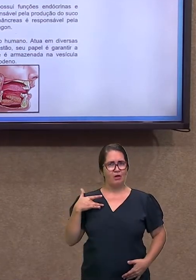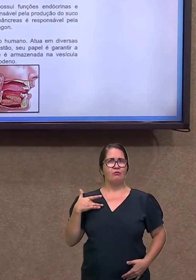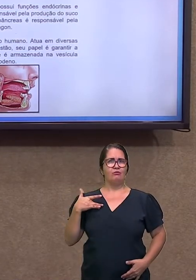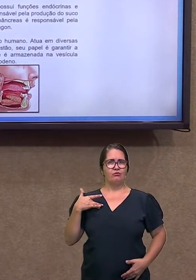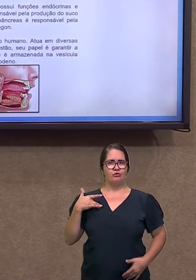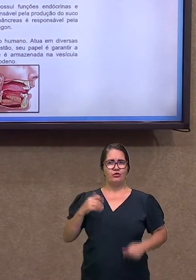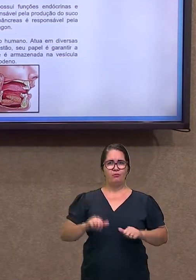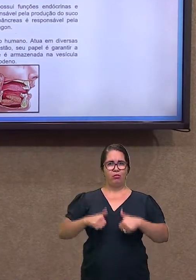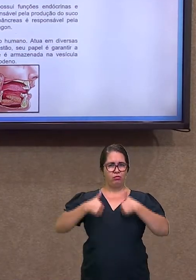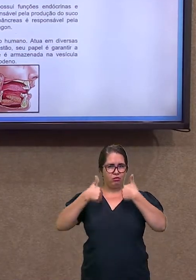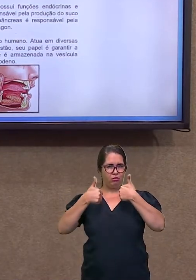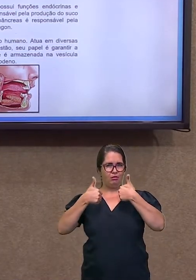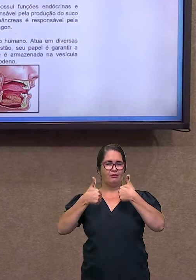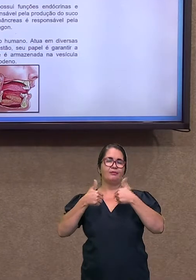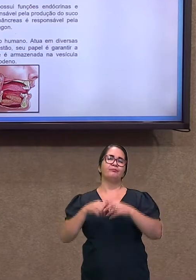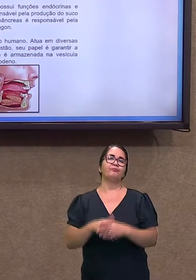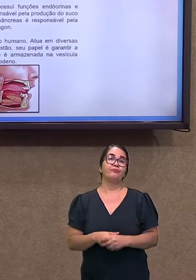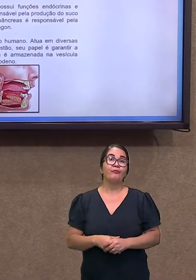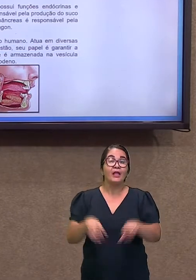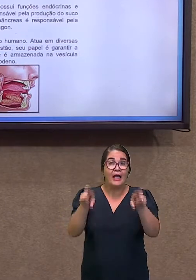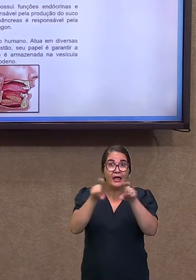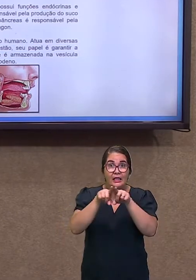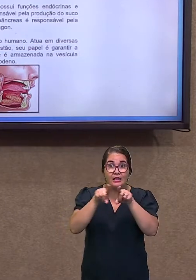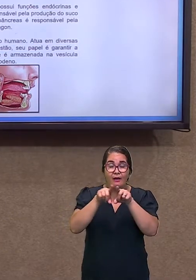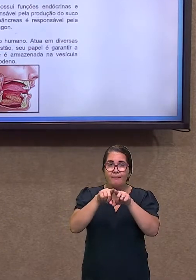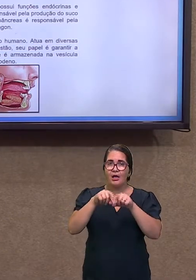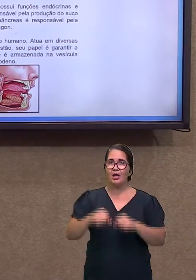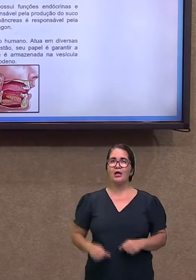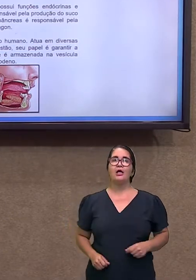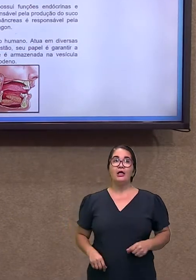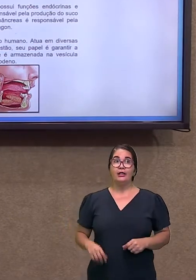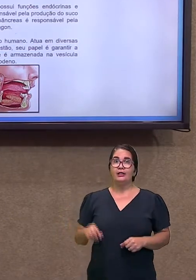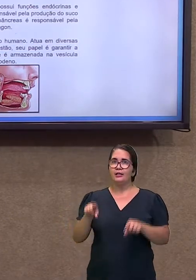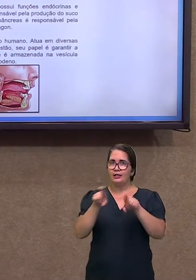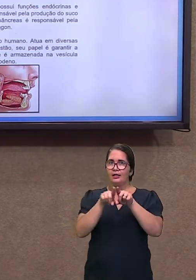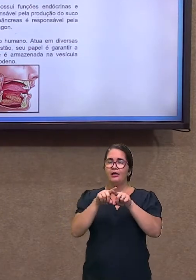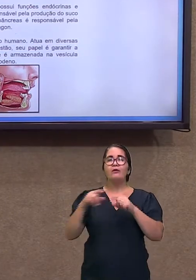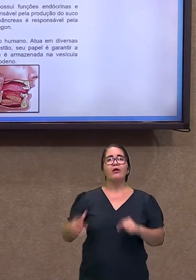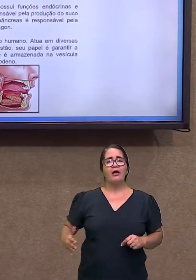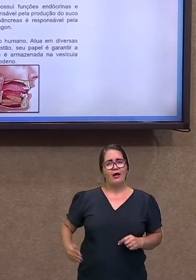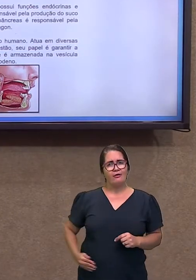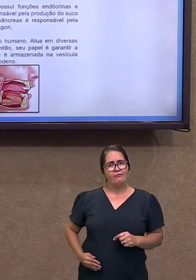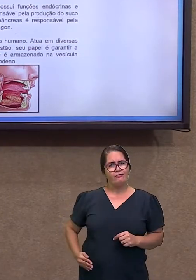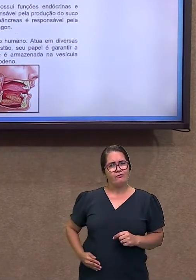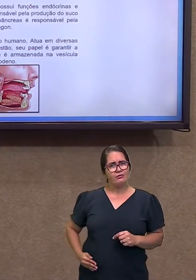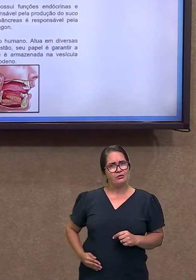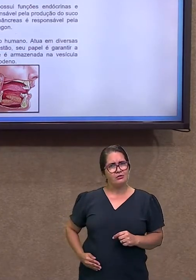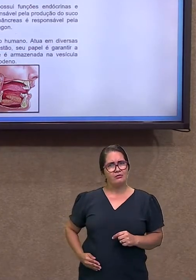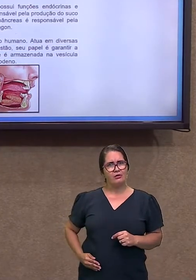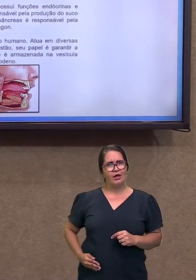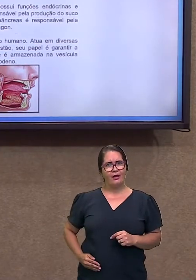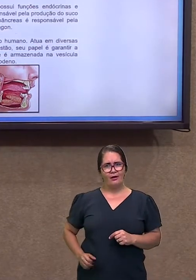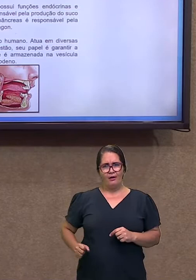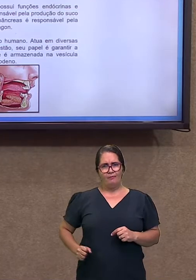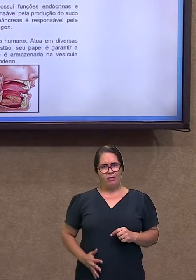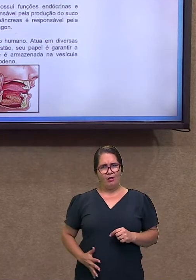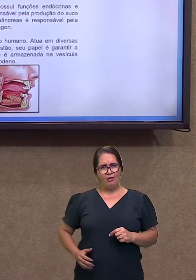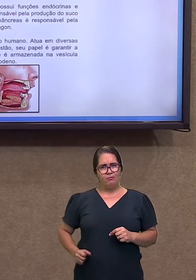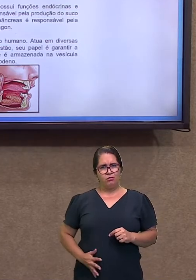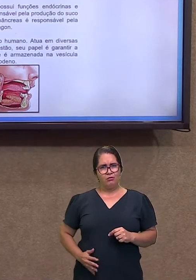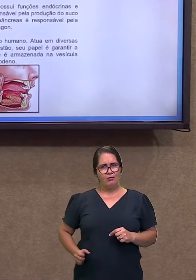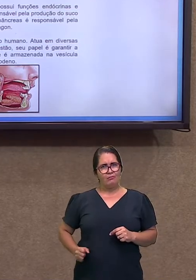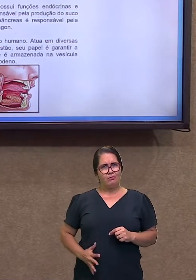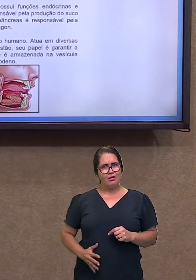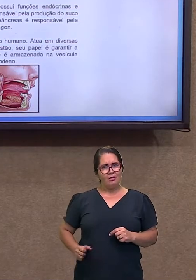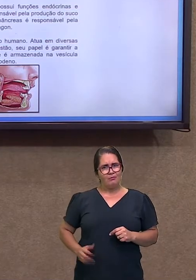vesícula biliar. A vesícula biliar, ela vai produzir a bile, né? E essa bile, ela faz